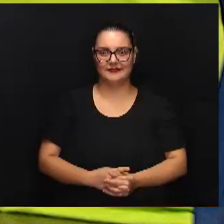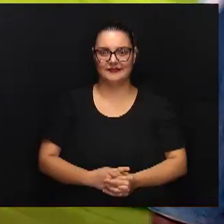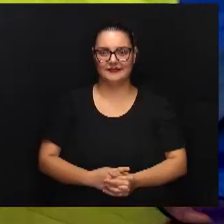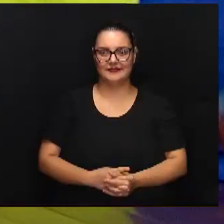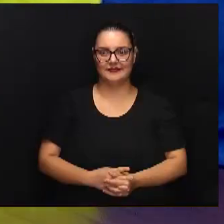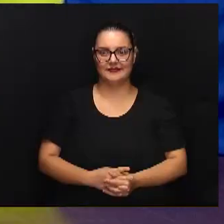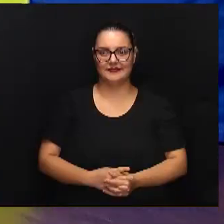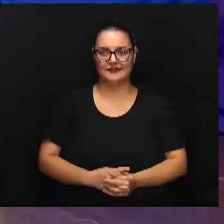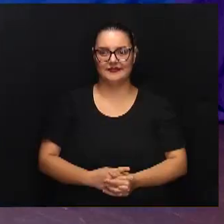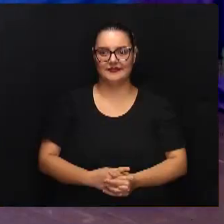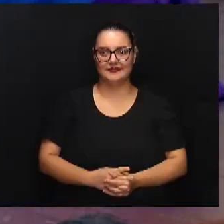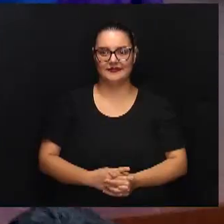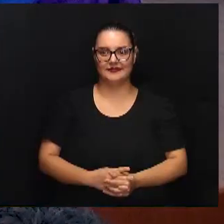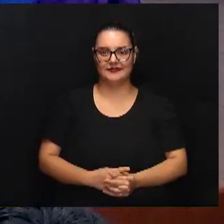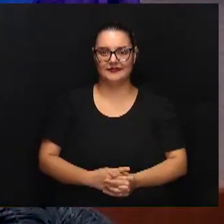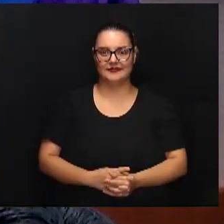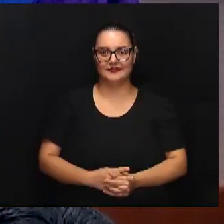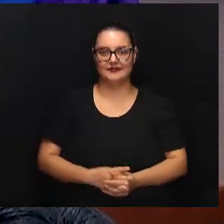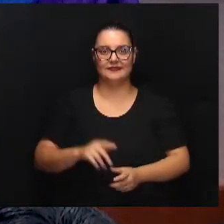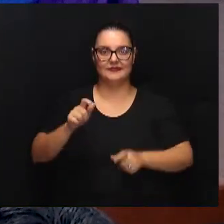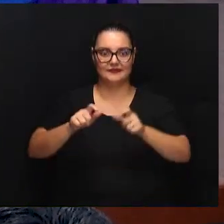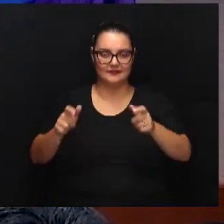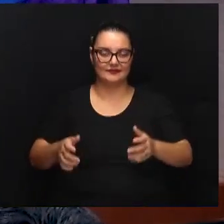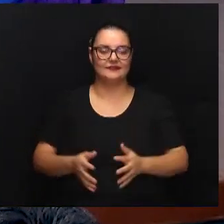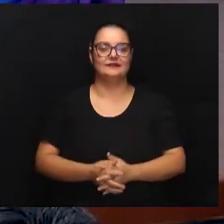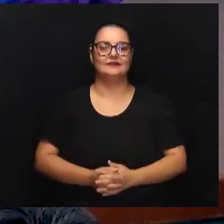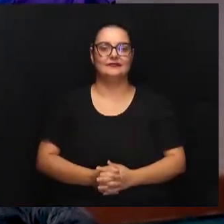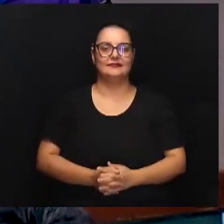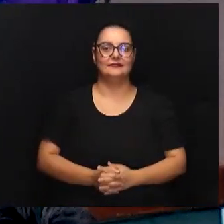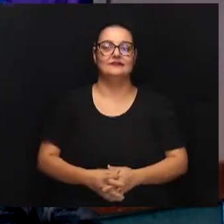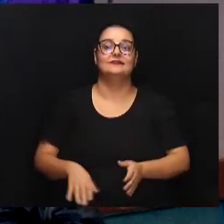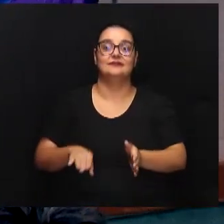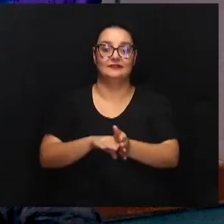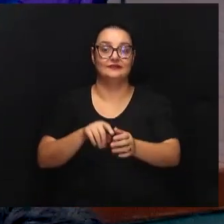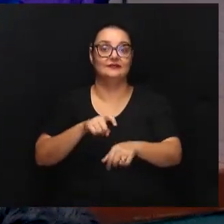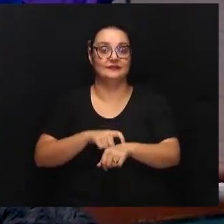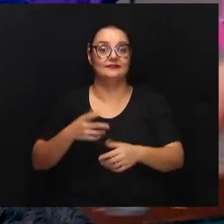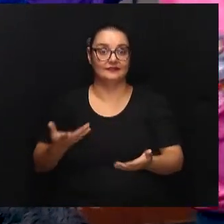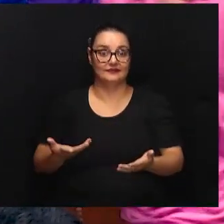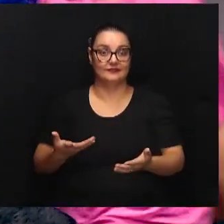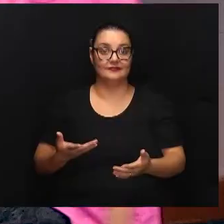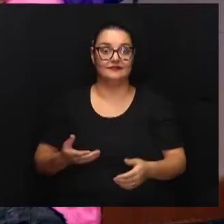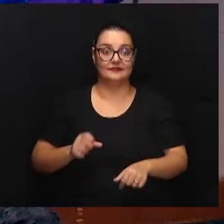Pessoal, chegou aquele momento que todo mundo espera, tudo que é bom acaba, né?